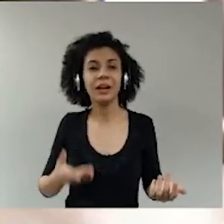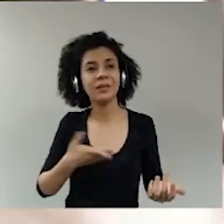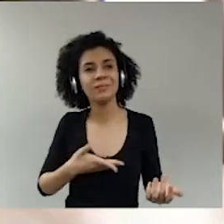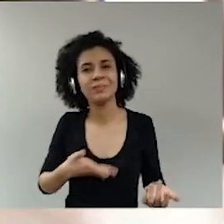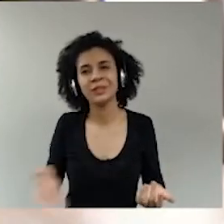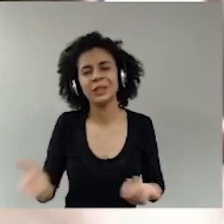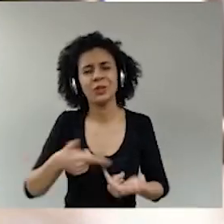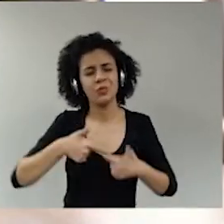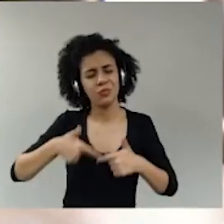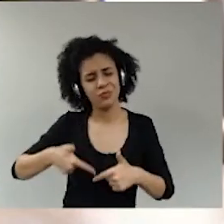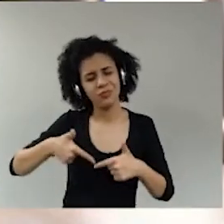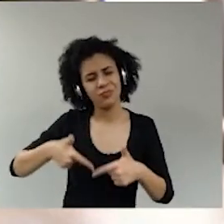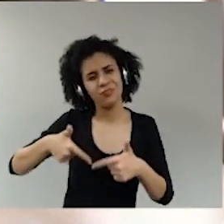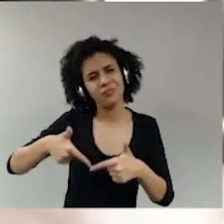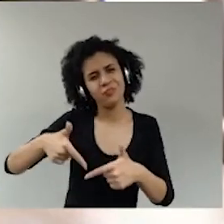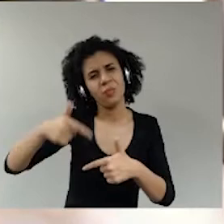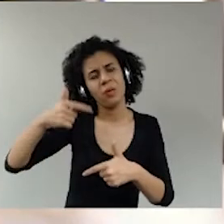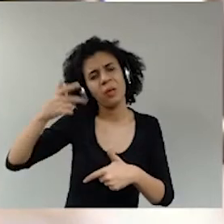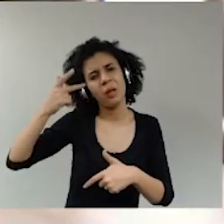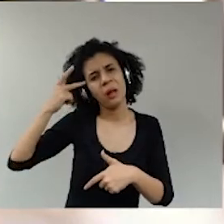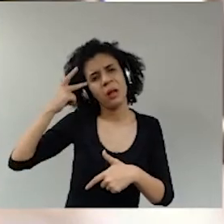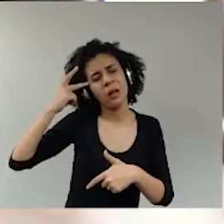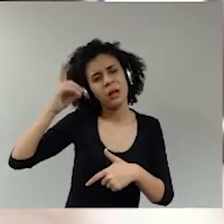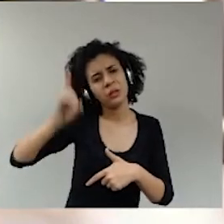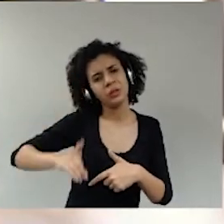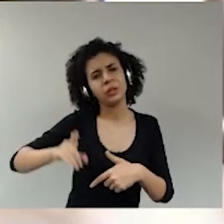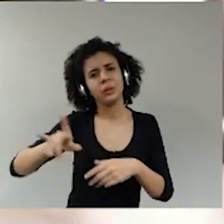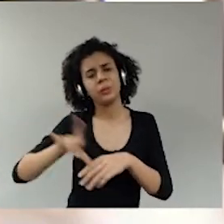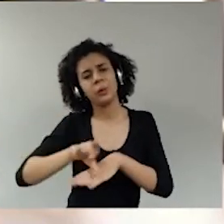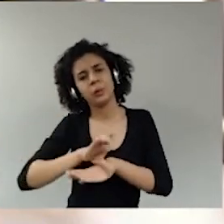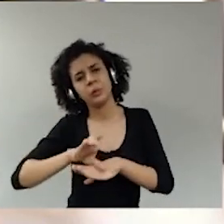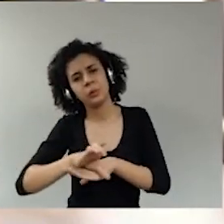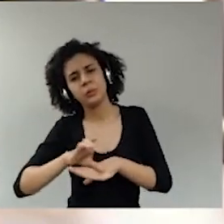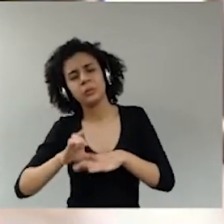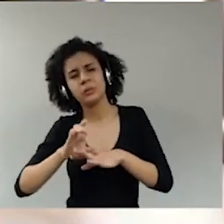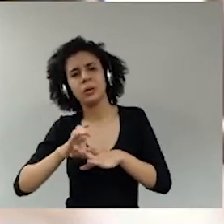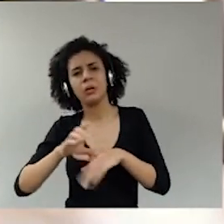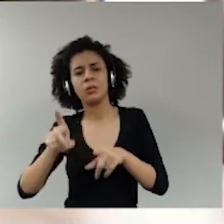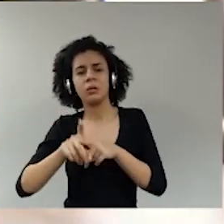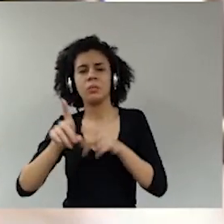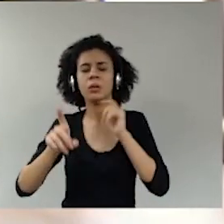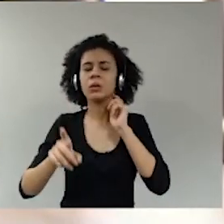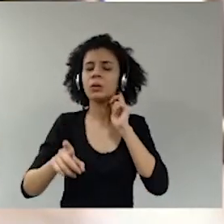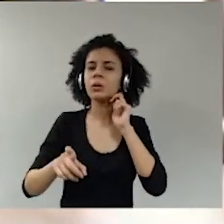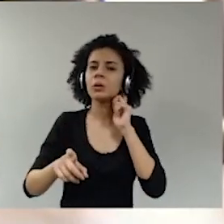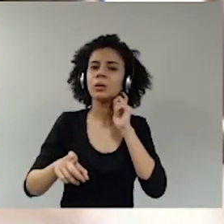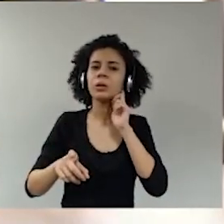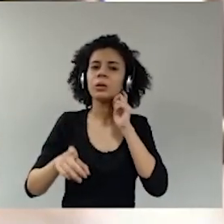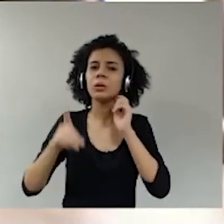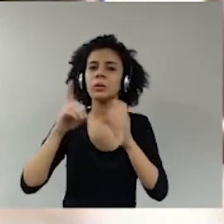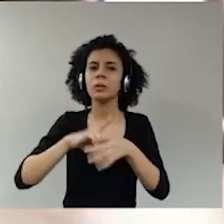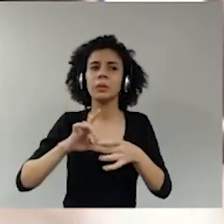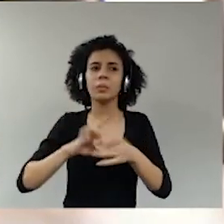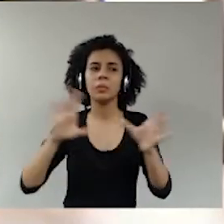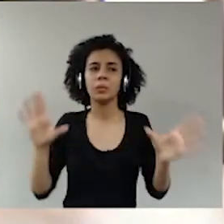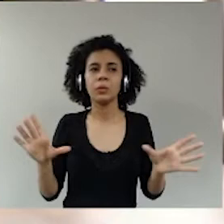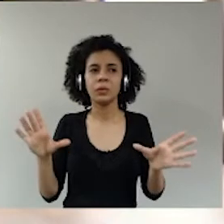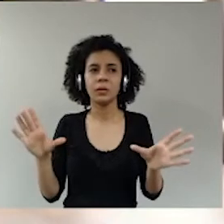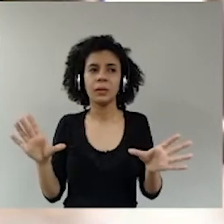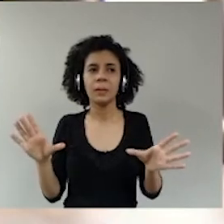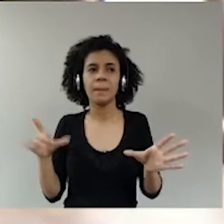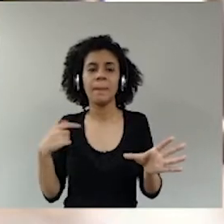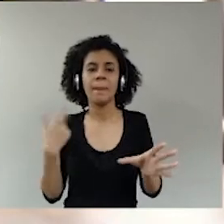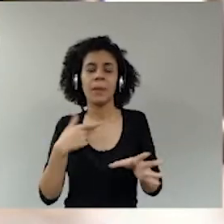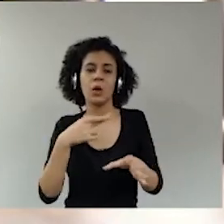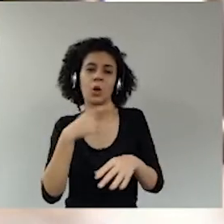amigos de luta pela defesa do Estado Democrático de Direito, da Constituição e da democracia, o presidente Elton Assis, de